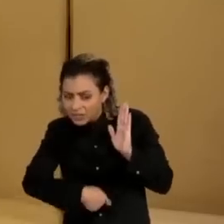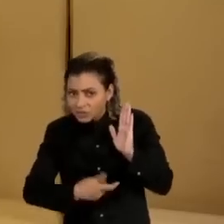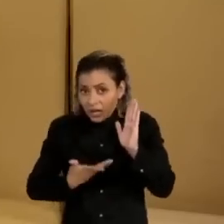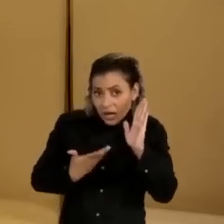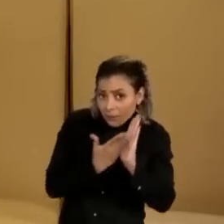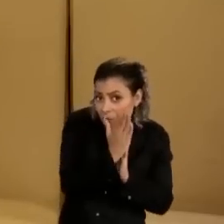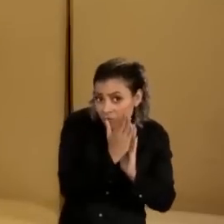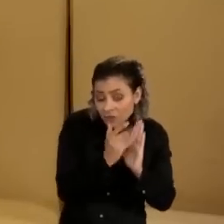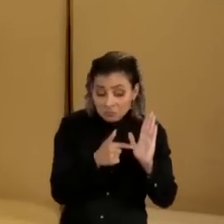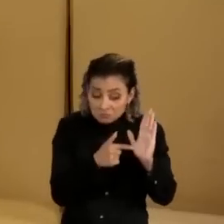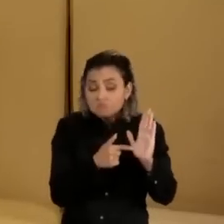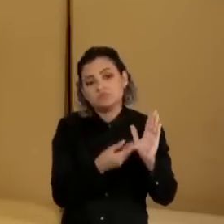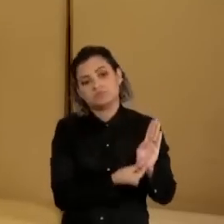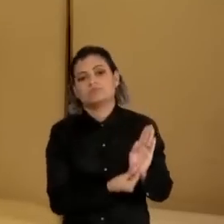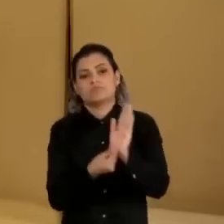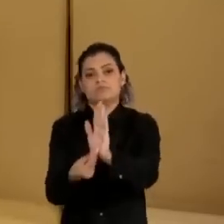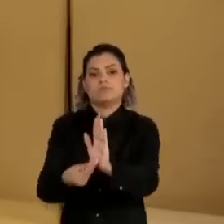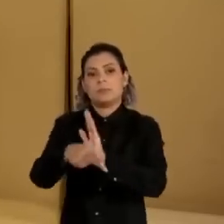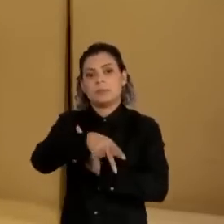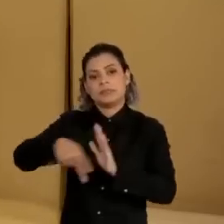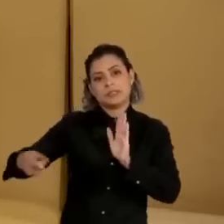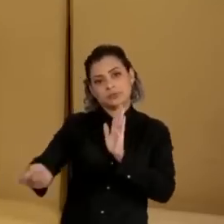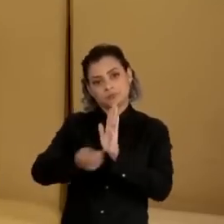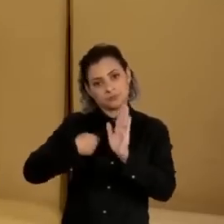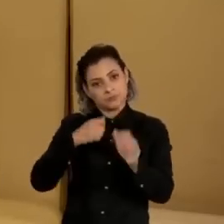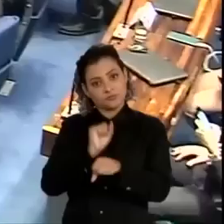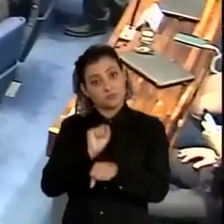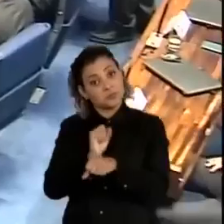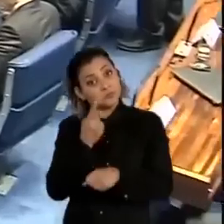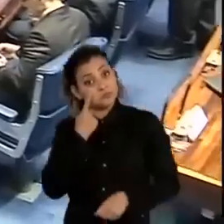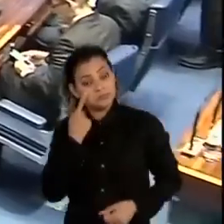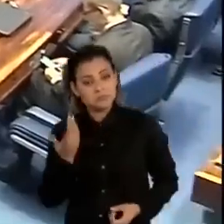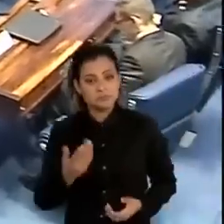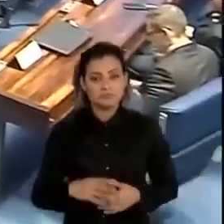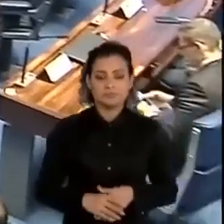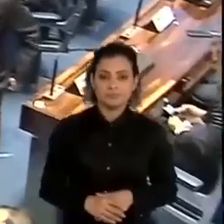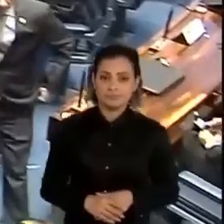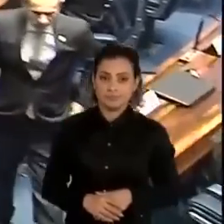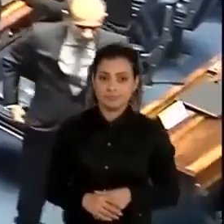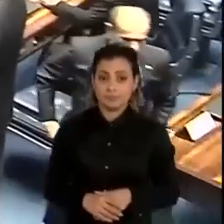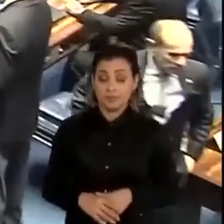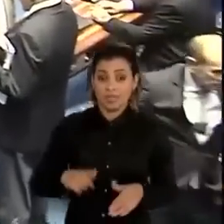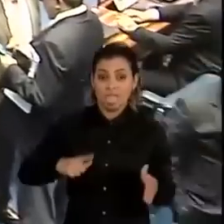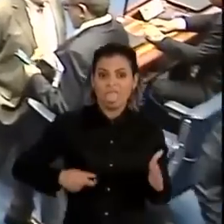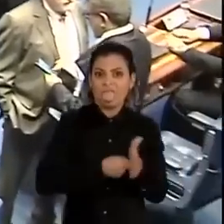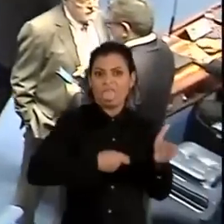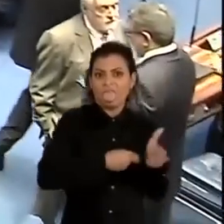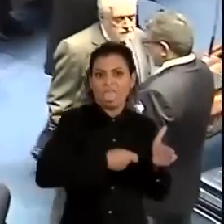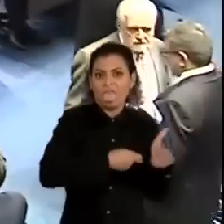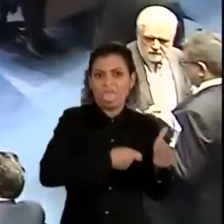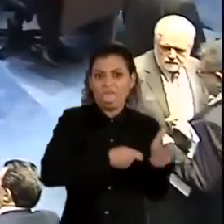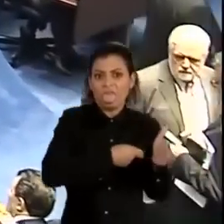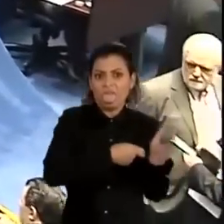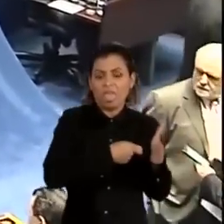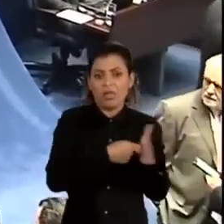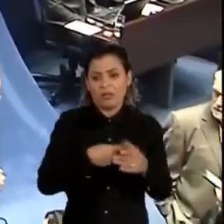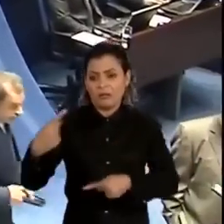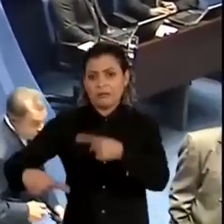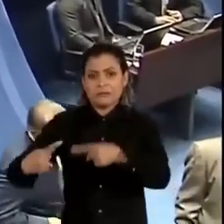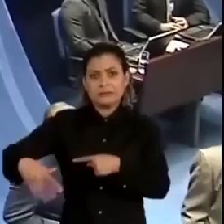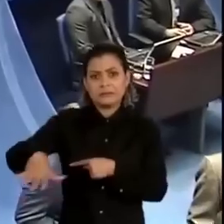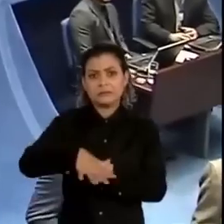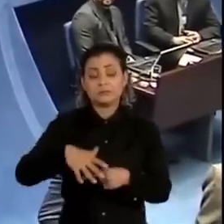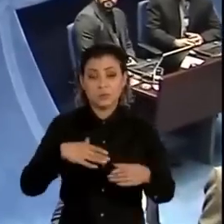pelos deputados, ele será encaminhado para a sanção presidencial. Pressionados pela opinião pública e por parlamentares,